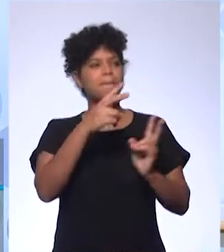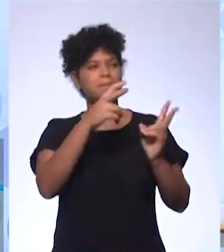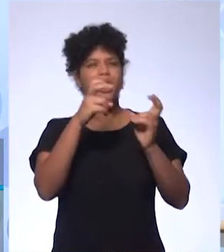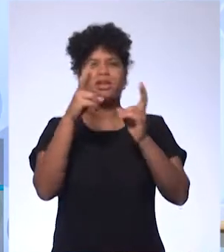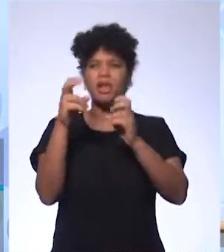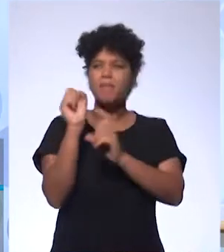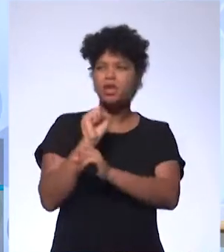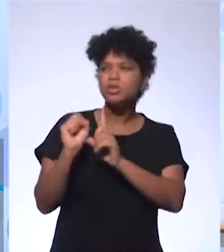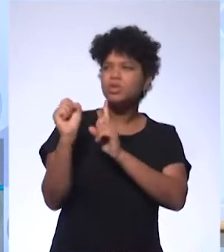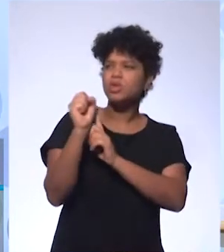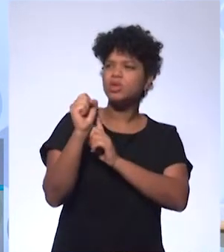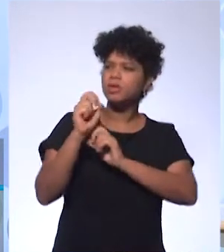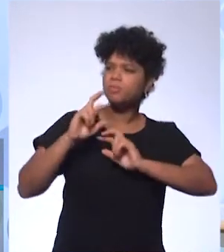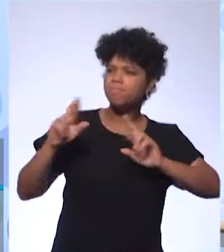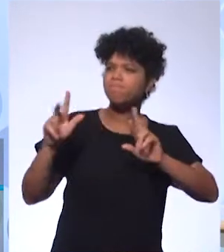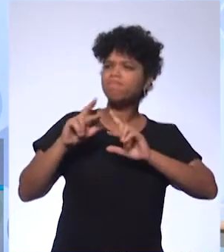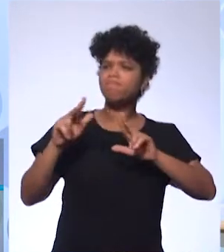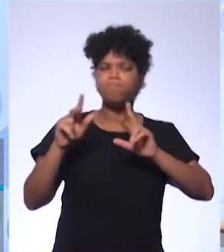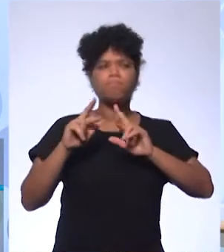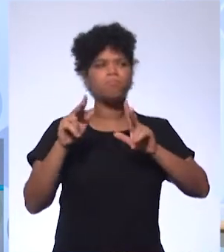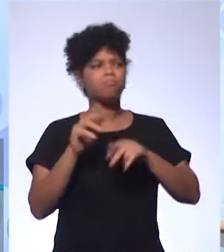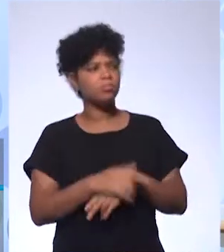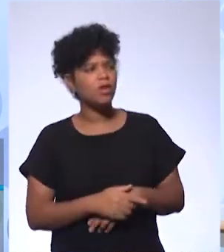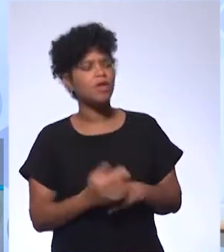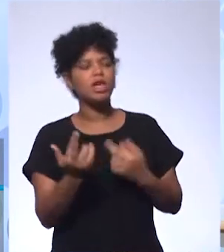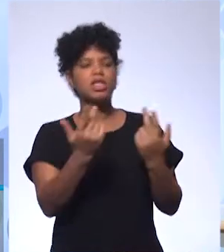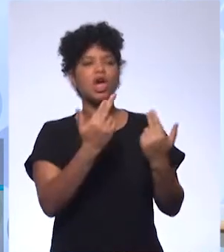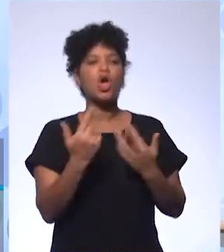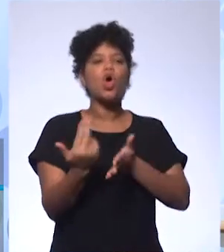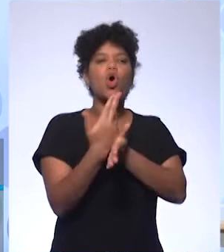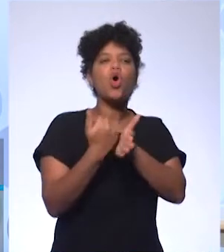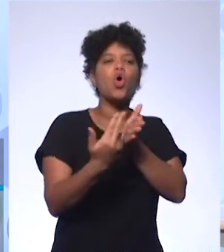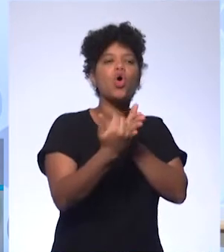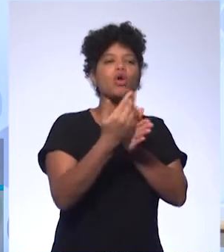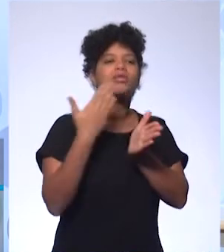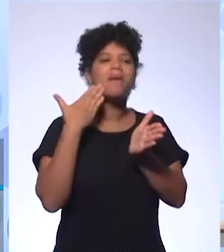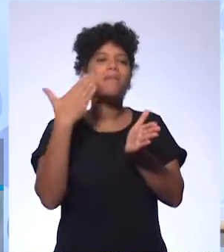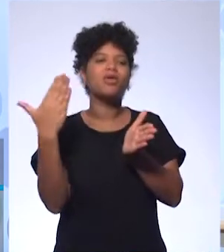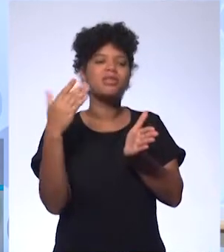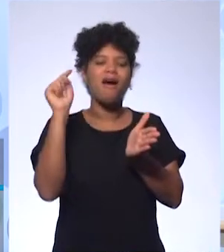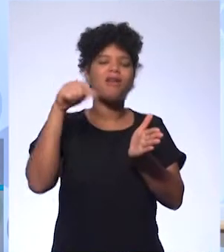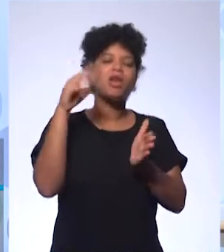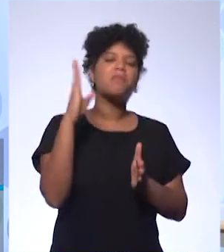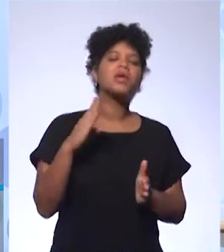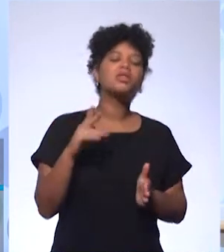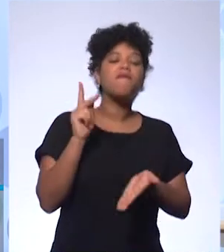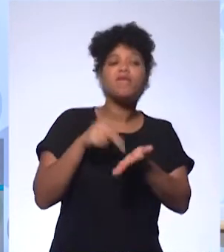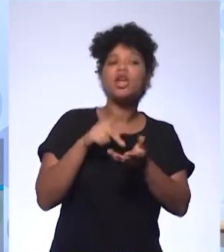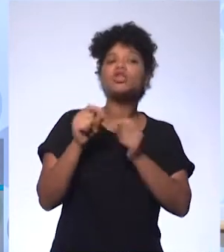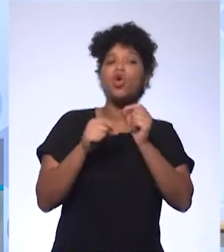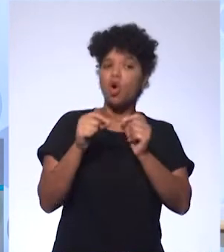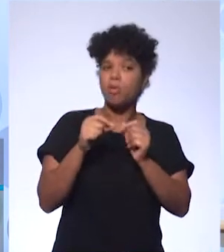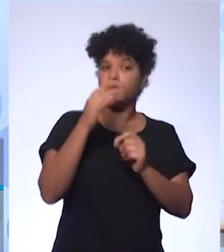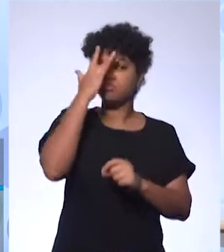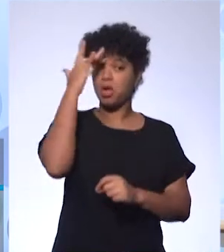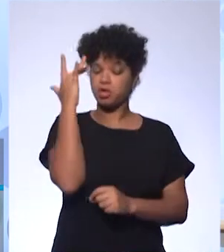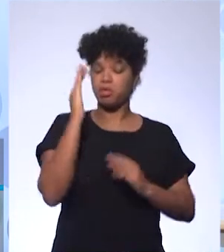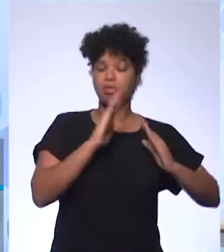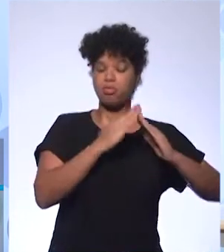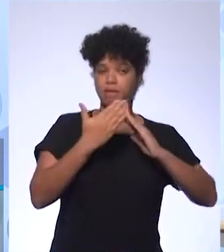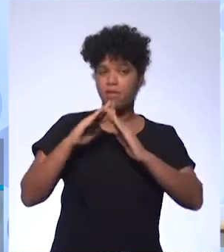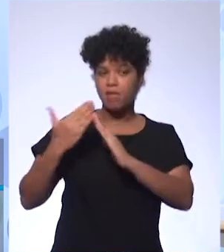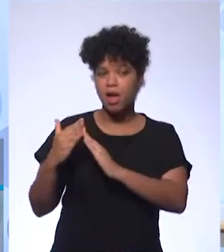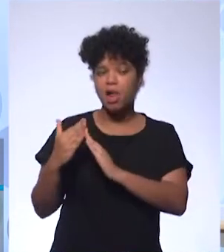dessa realidade, desse período histórico, elas começam, então, a reproduzir fielmente a realidade. A realidade das pessoas da periferia,